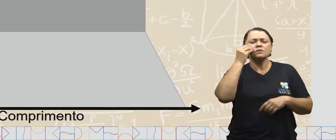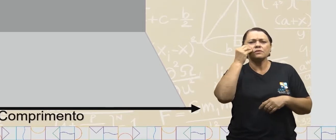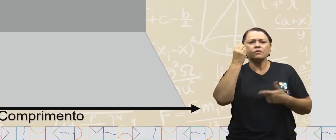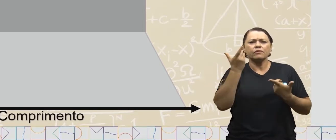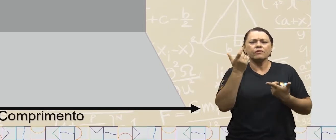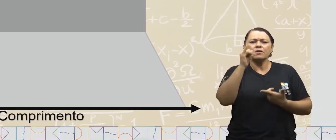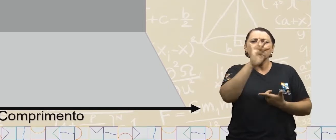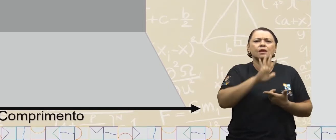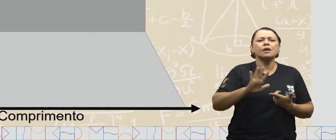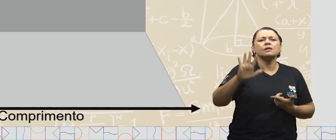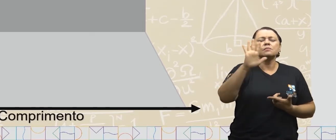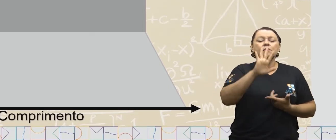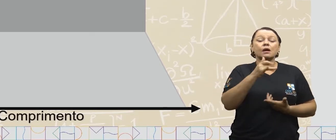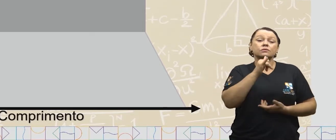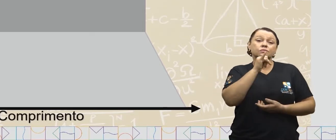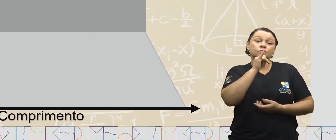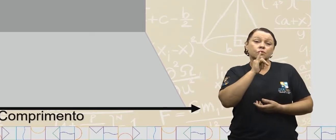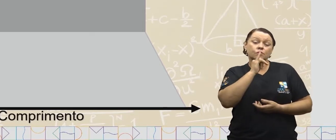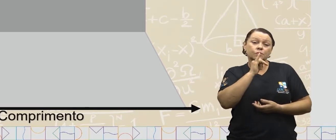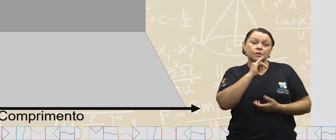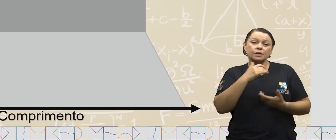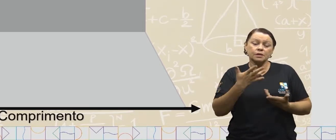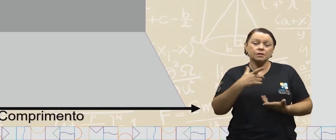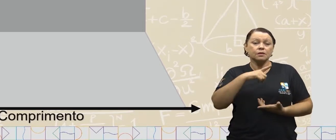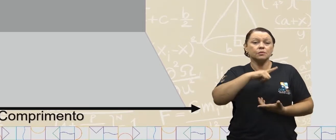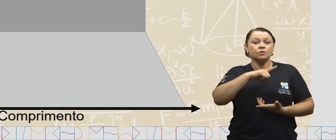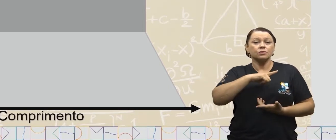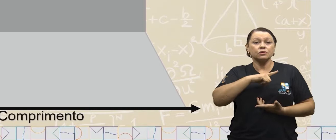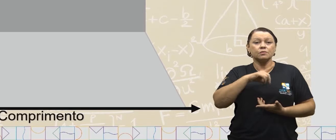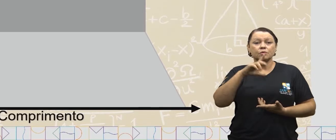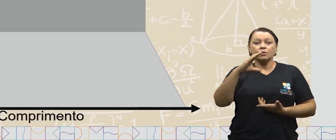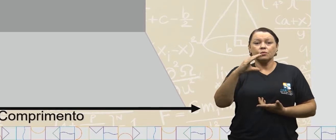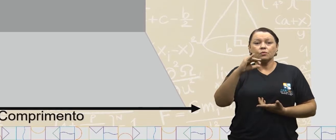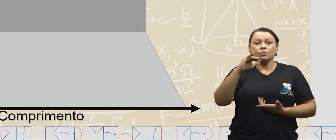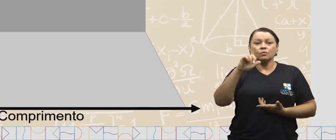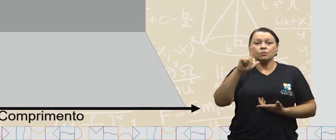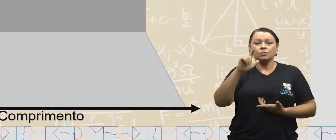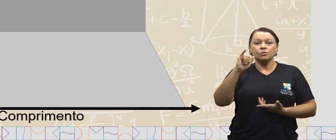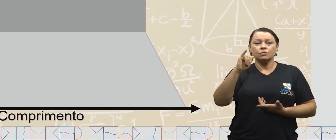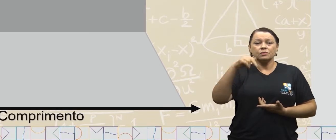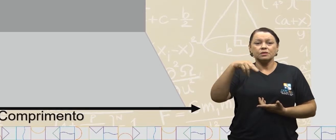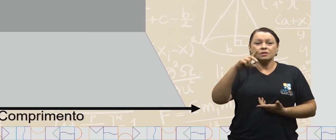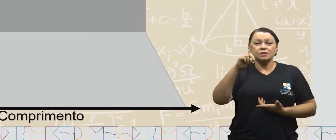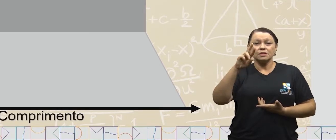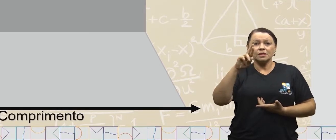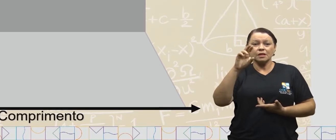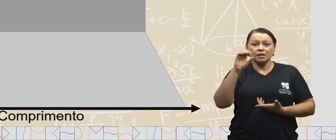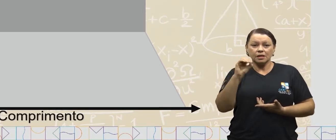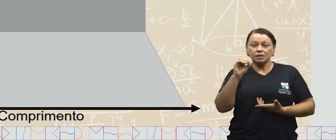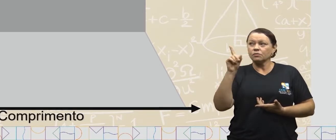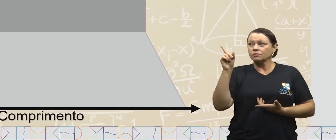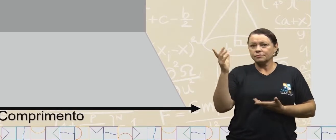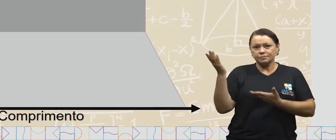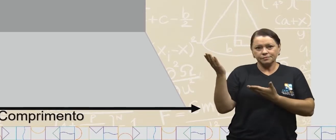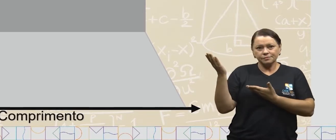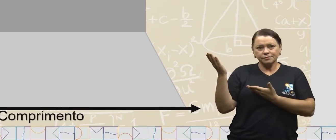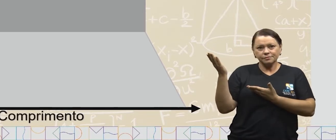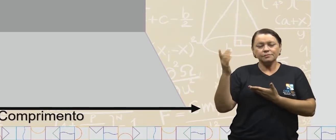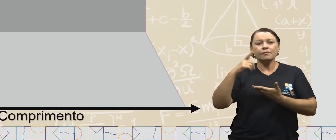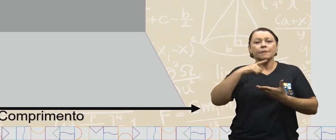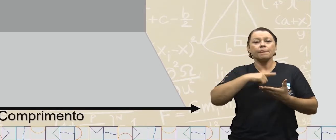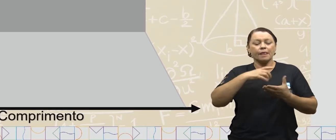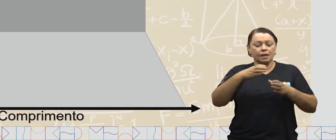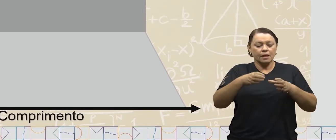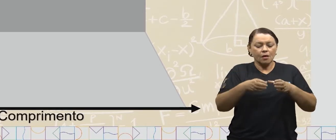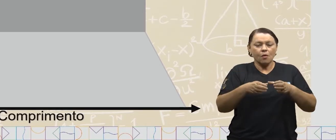no plano, como no exemplo, temos primeiramente aí um cilindro. Percebam que ele tem um volume